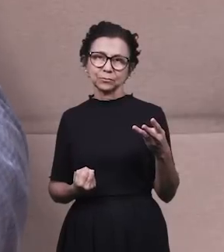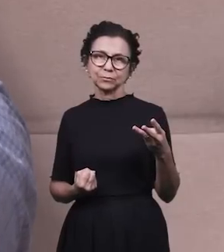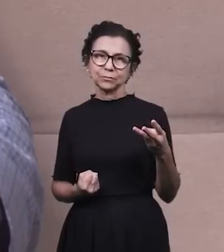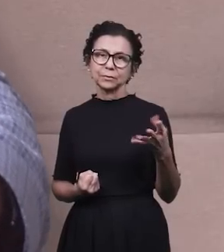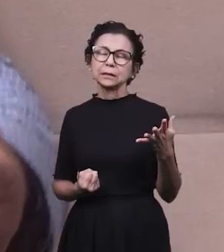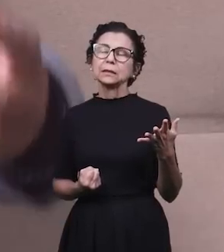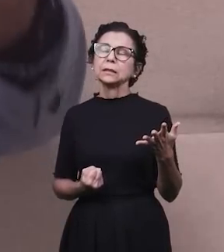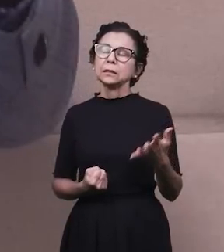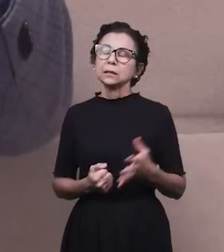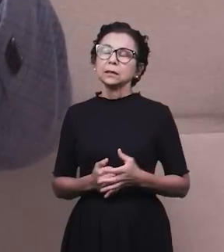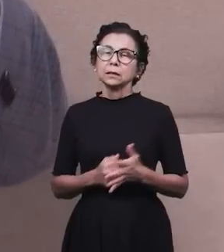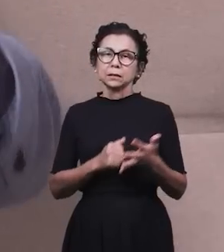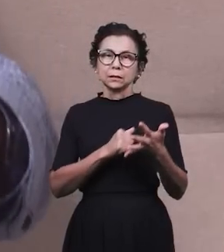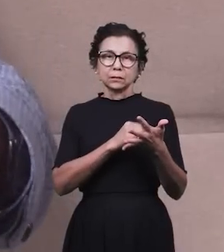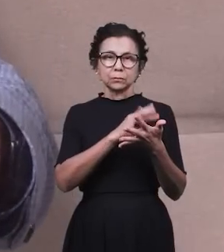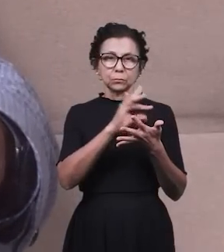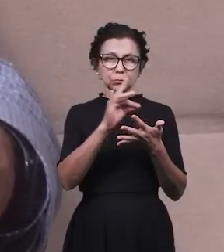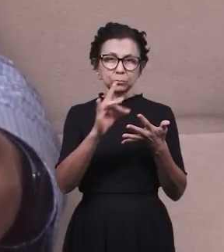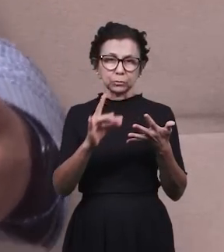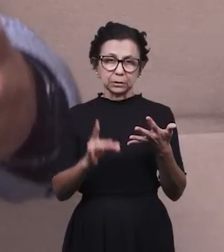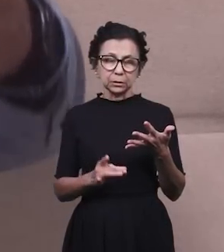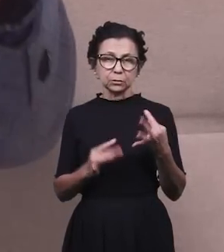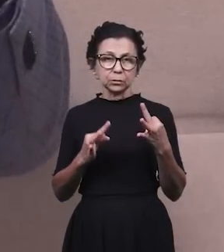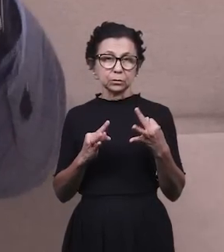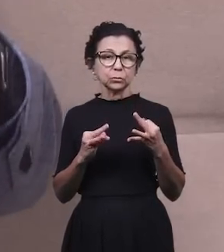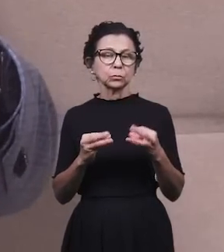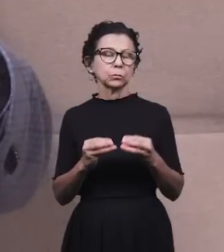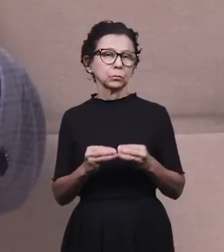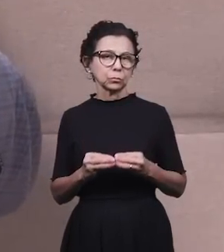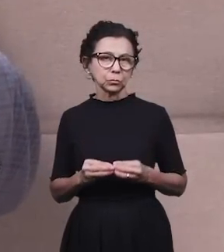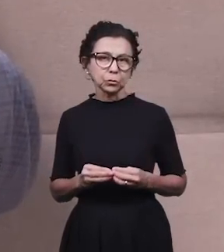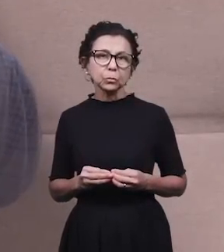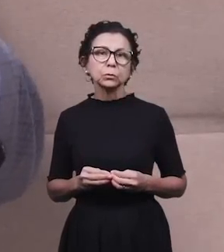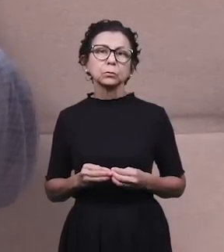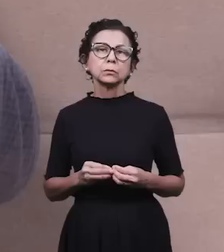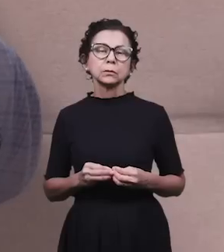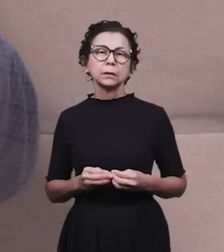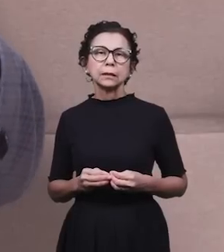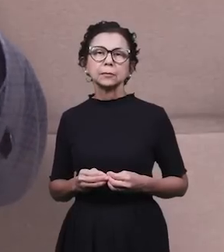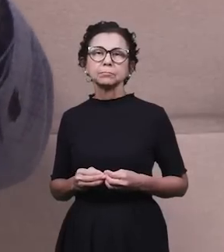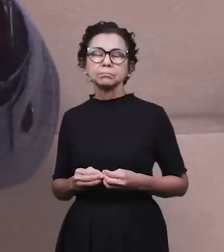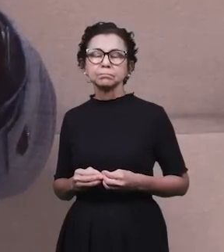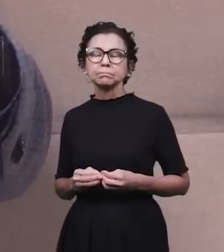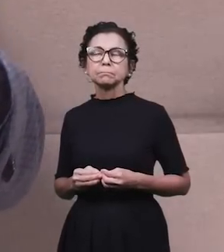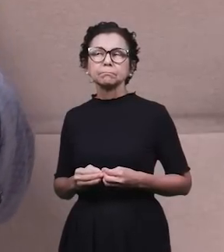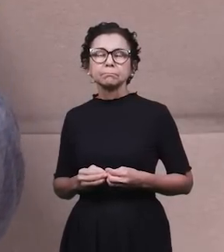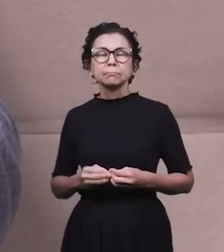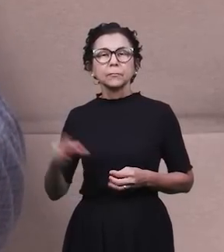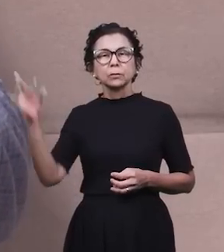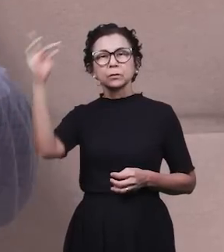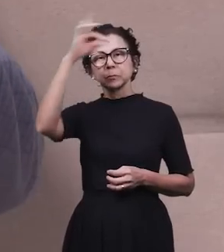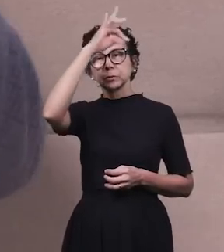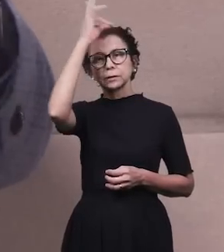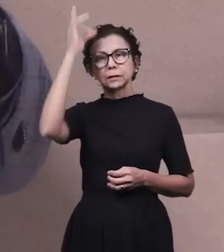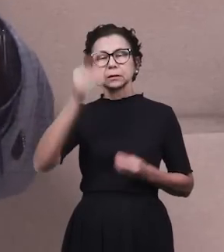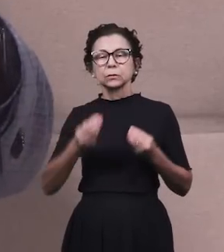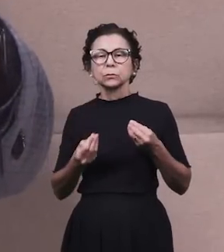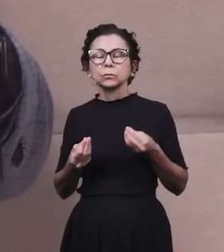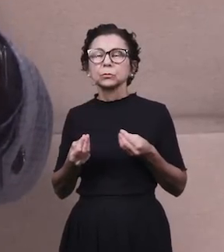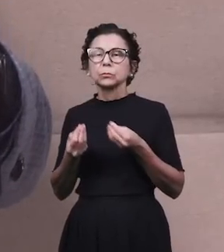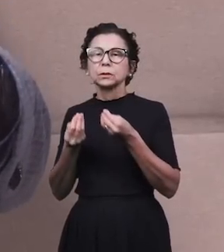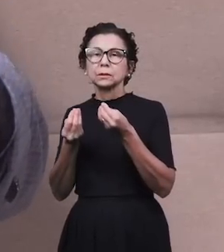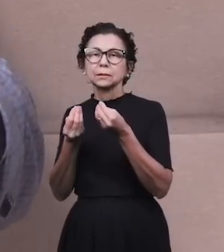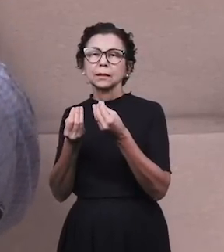salvação, e esses benefícios, esses sentimentos dados pelo Espírito Santo é que impele